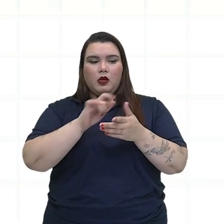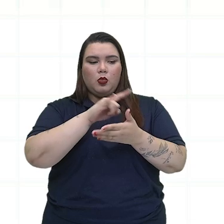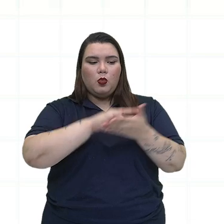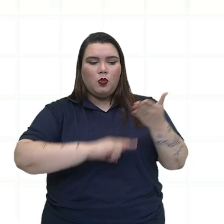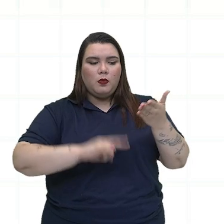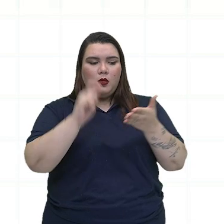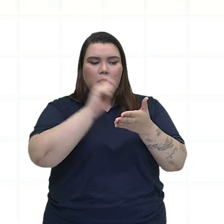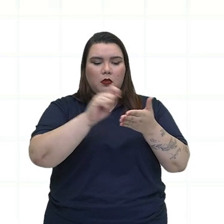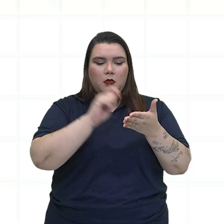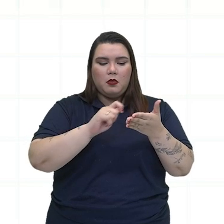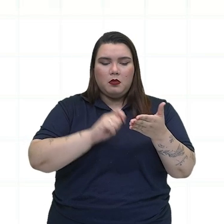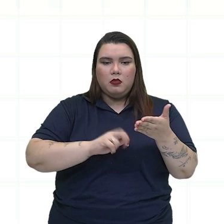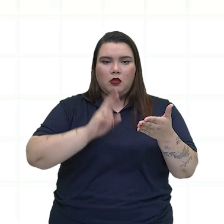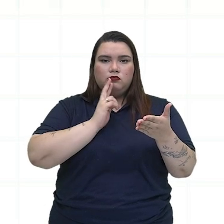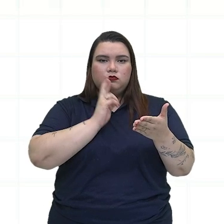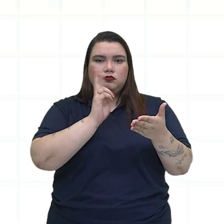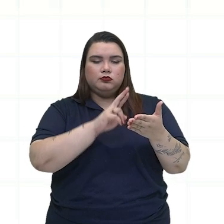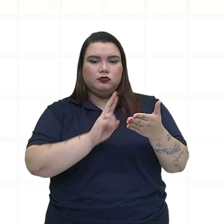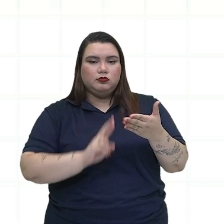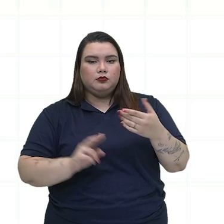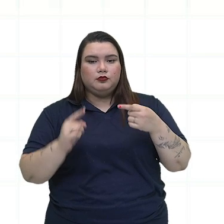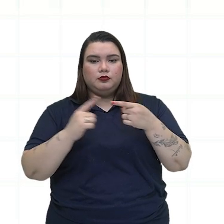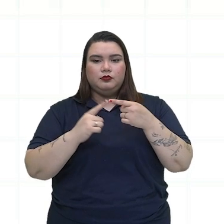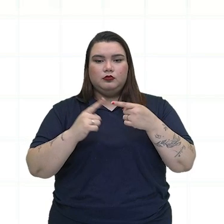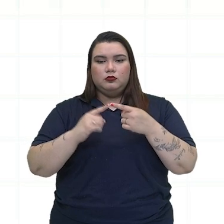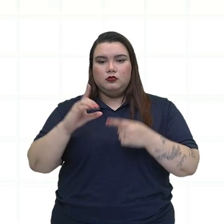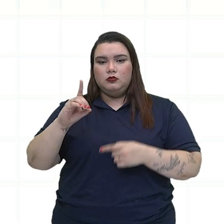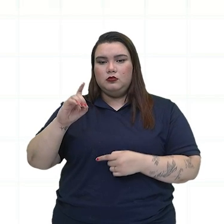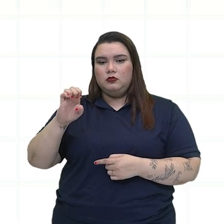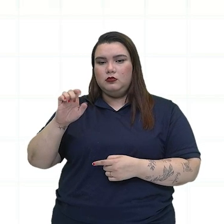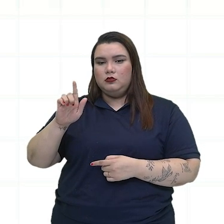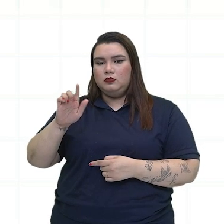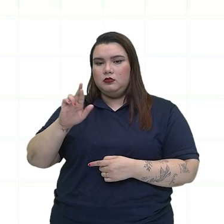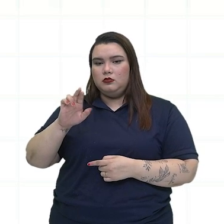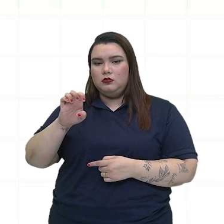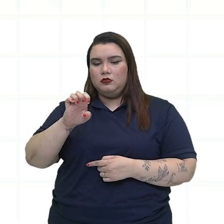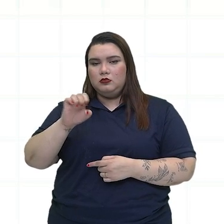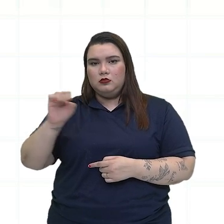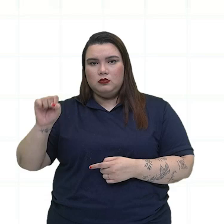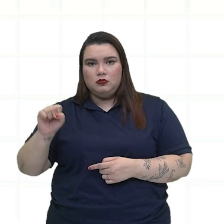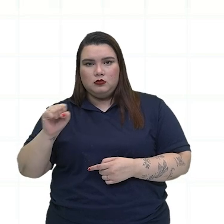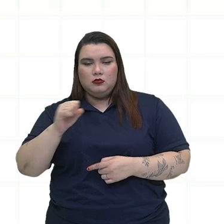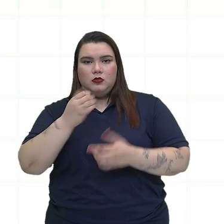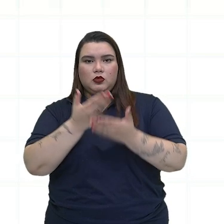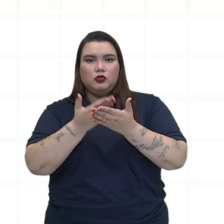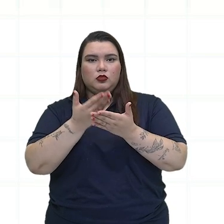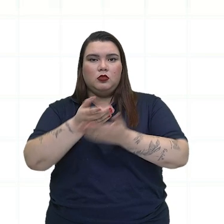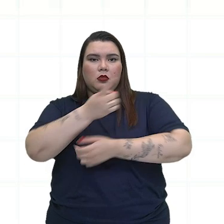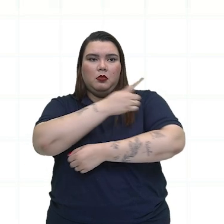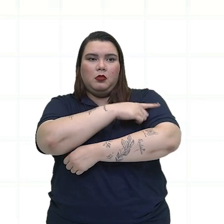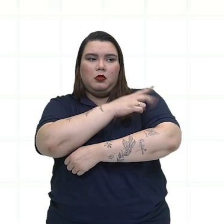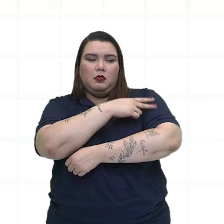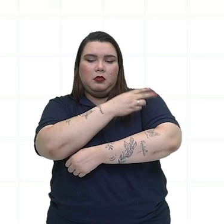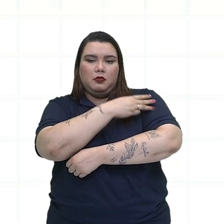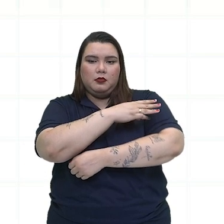formulários, né? Mais para frente. Então, nós temos aqui degrees, que são os graus, né? Os níveis de